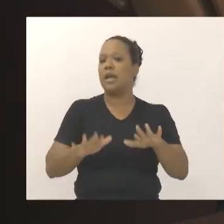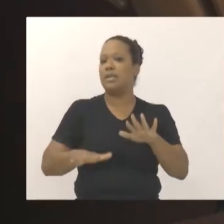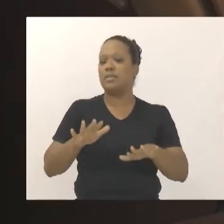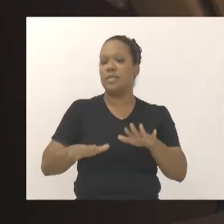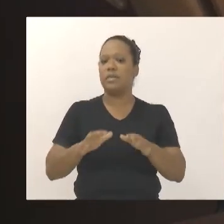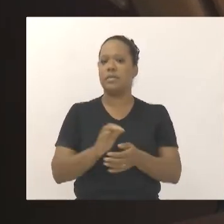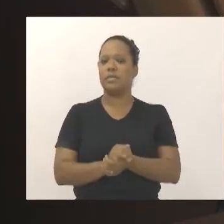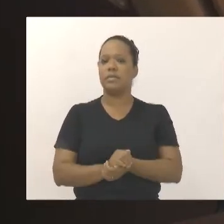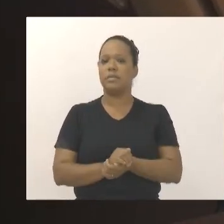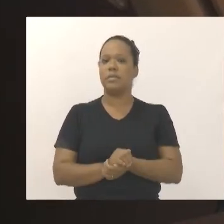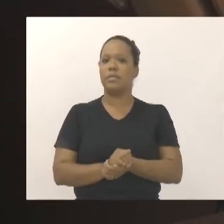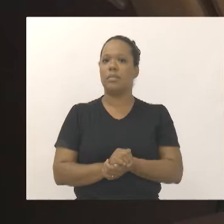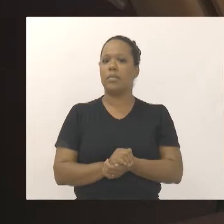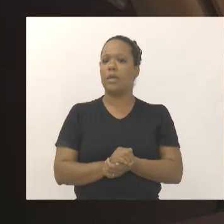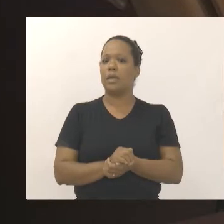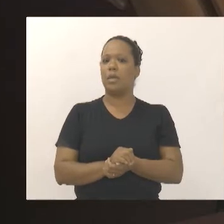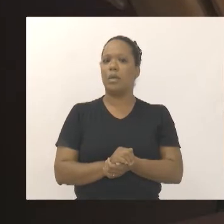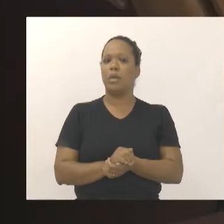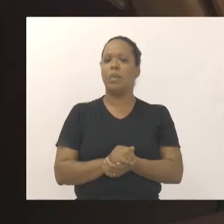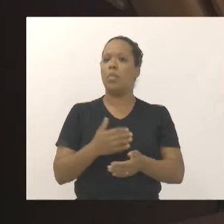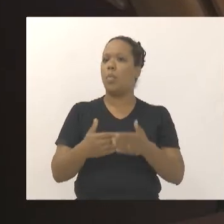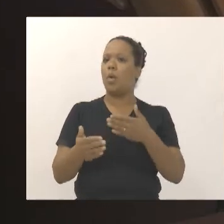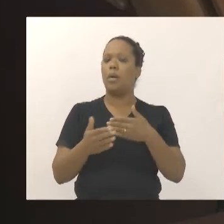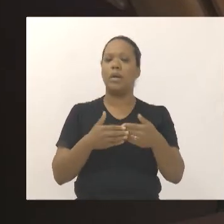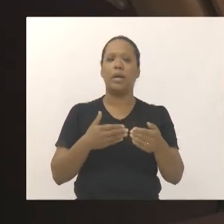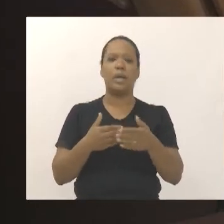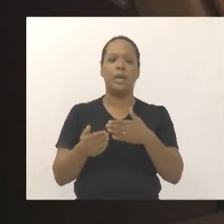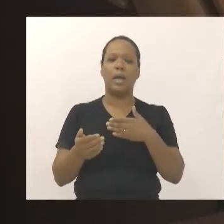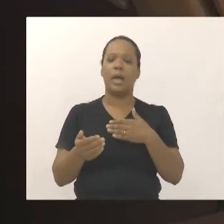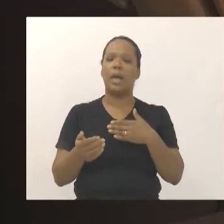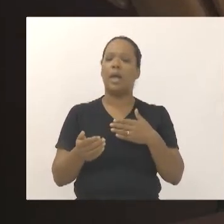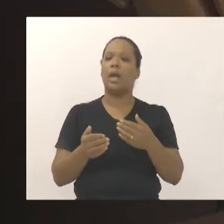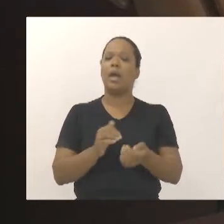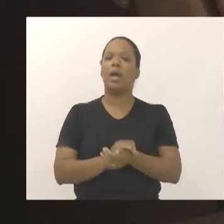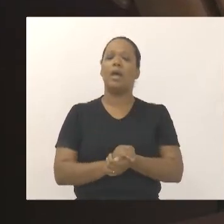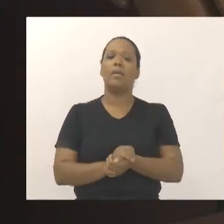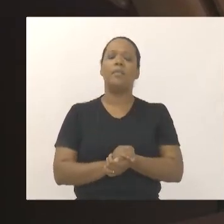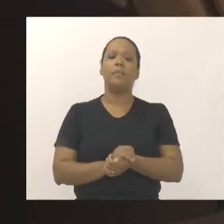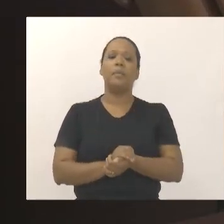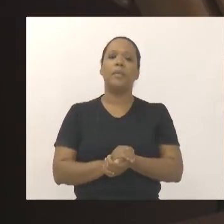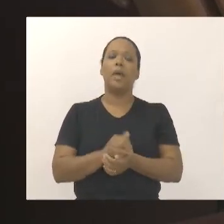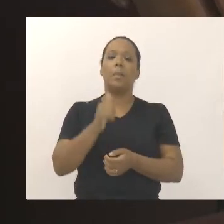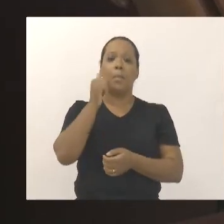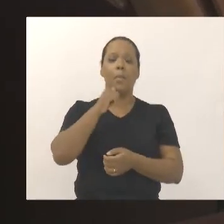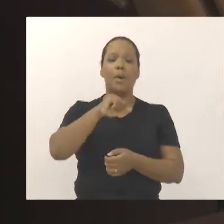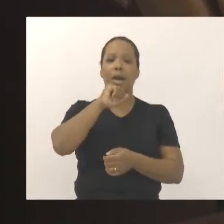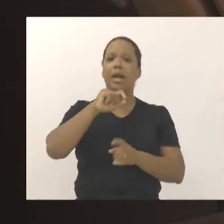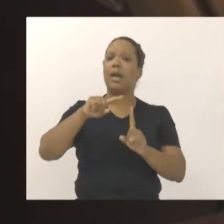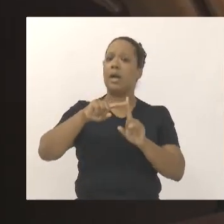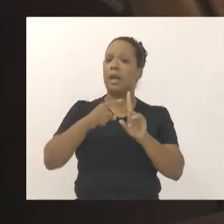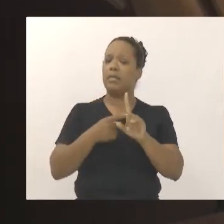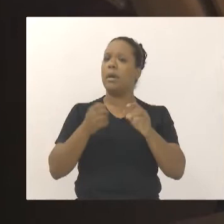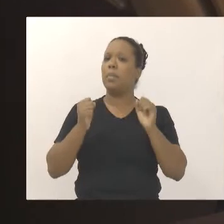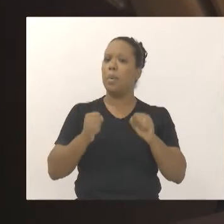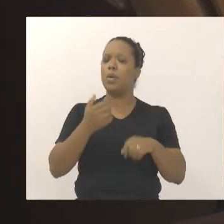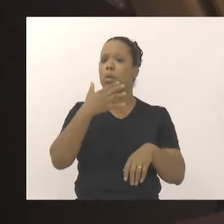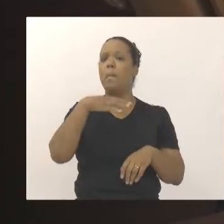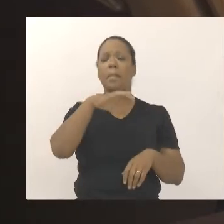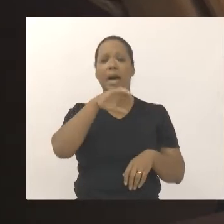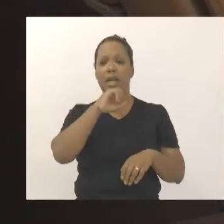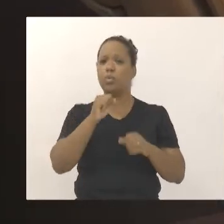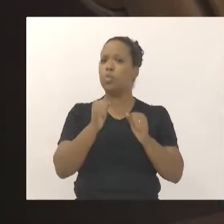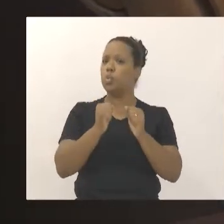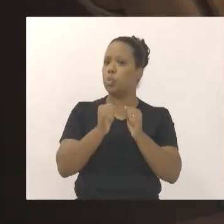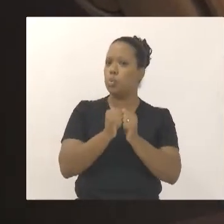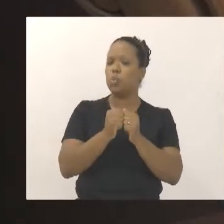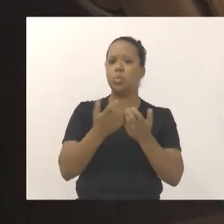não conhece, qualquer gestante pode levar um acompanhamento, marido, tia, filho, doula, quem quiser.